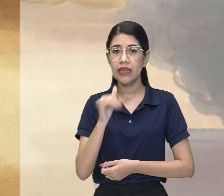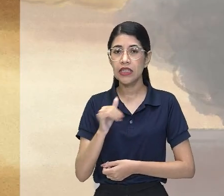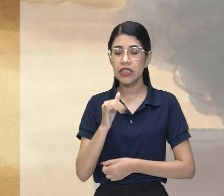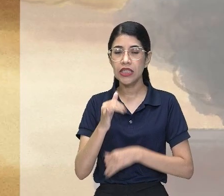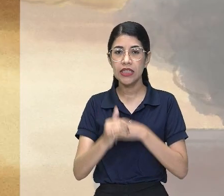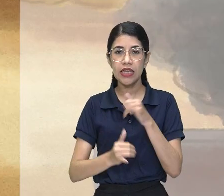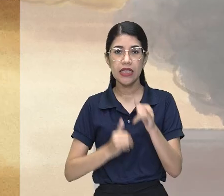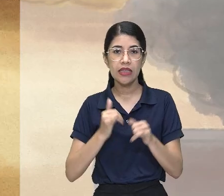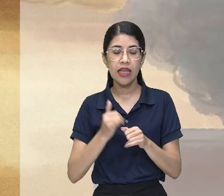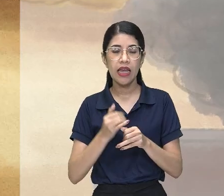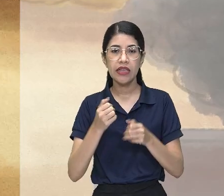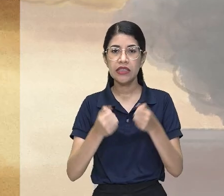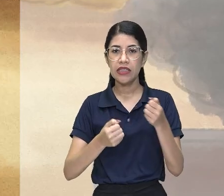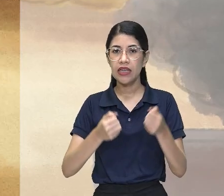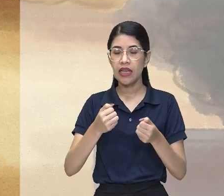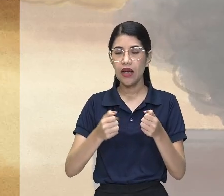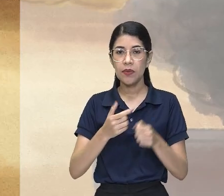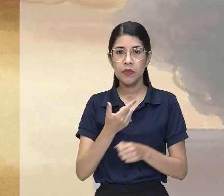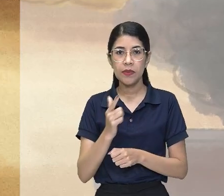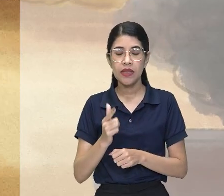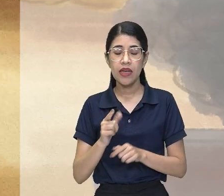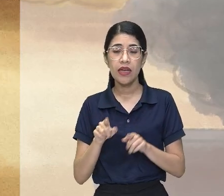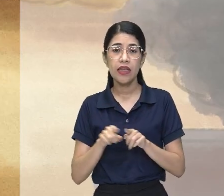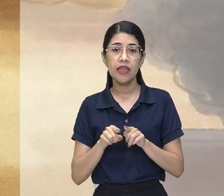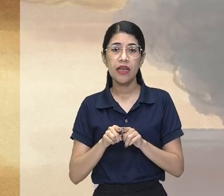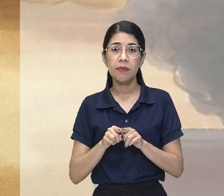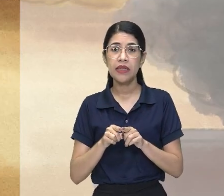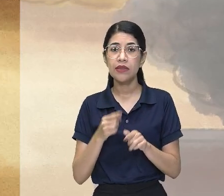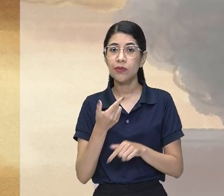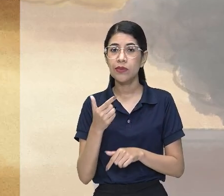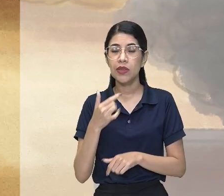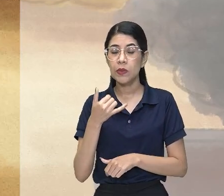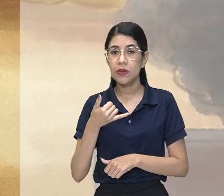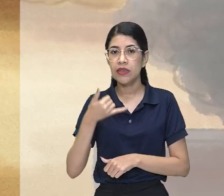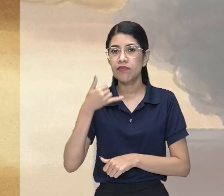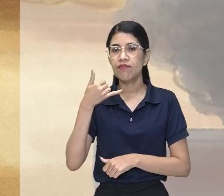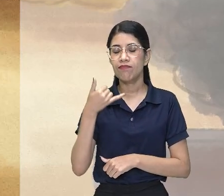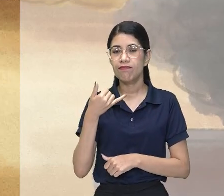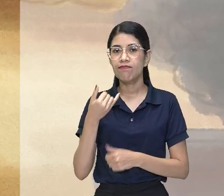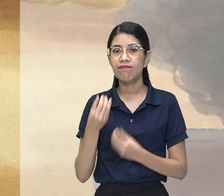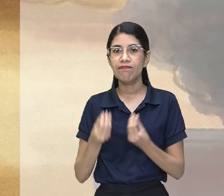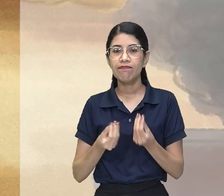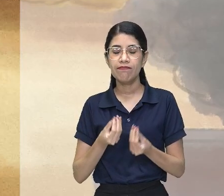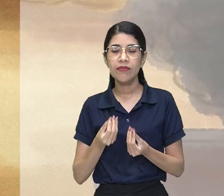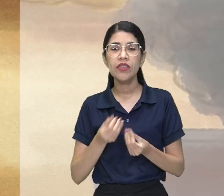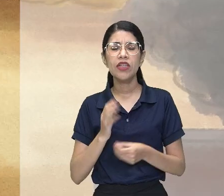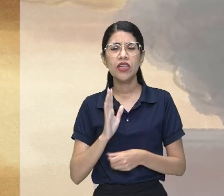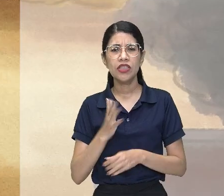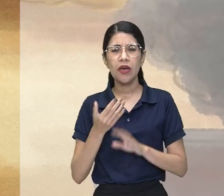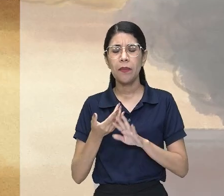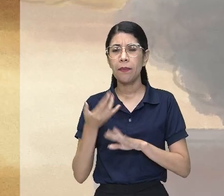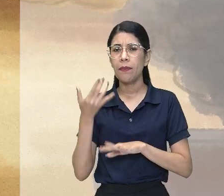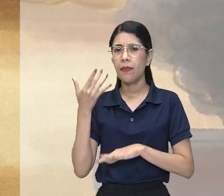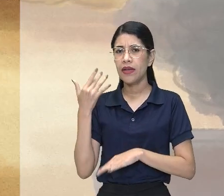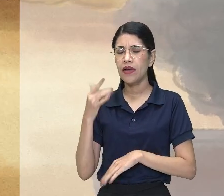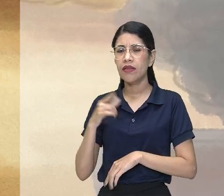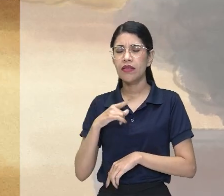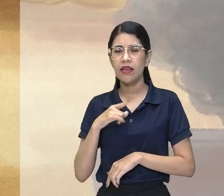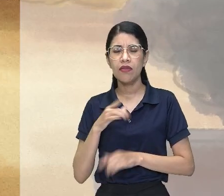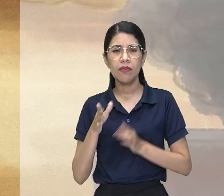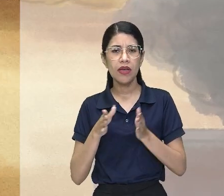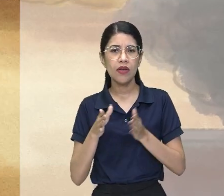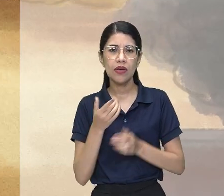ou carros? Ou então sem o seu precioso celular? Bem, queridos, já vivemos em épocas assim, sem